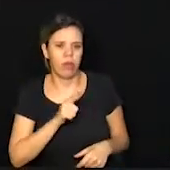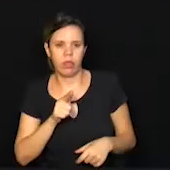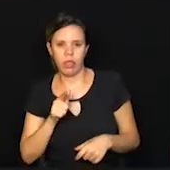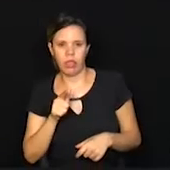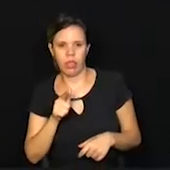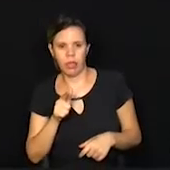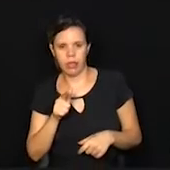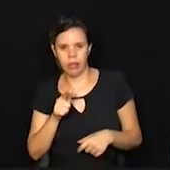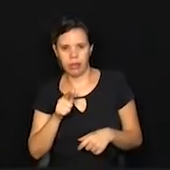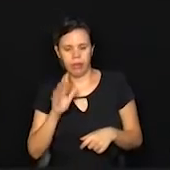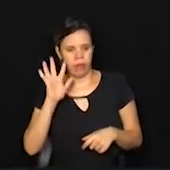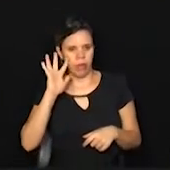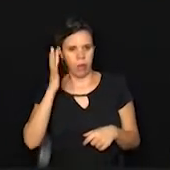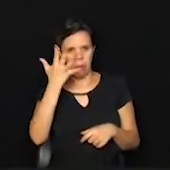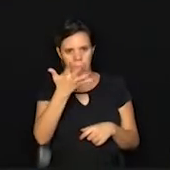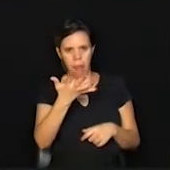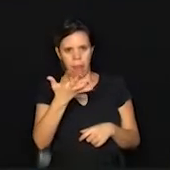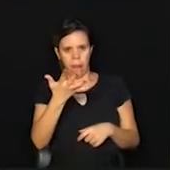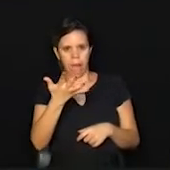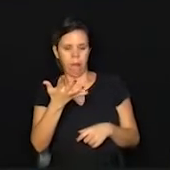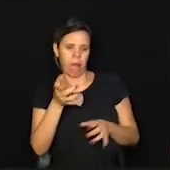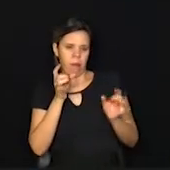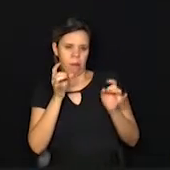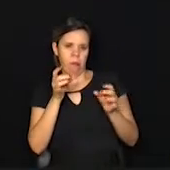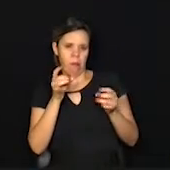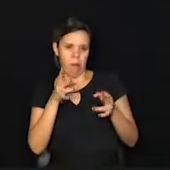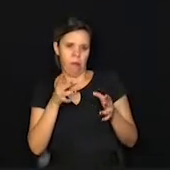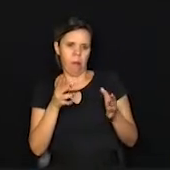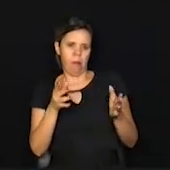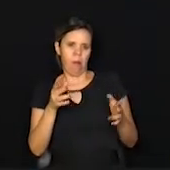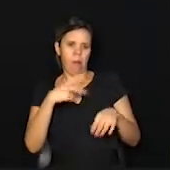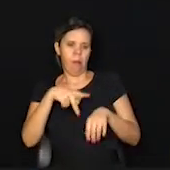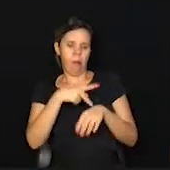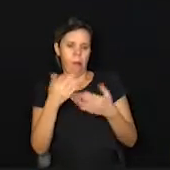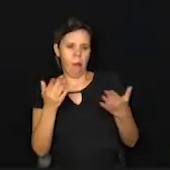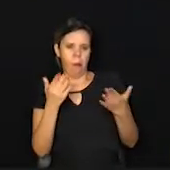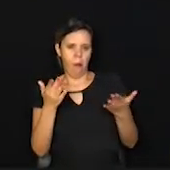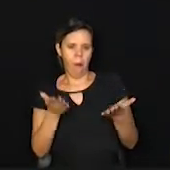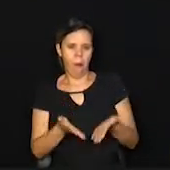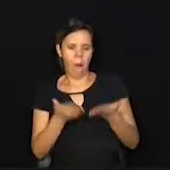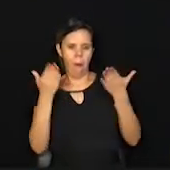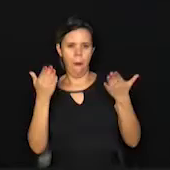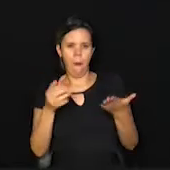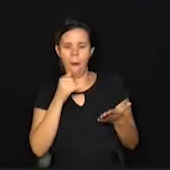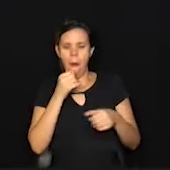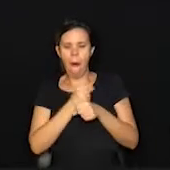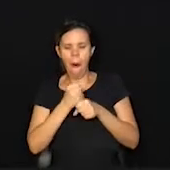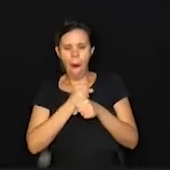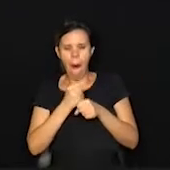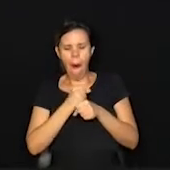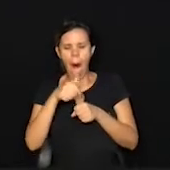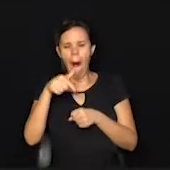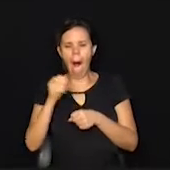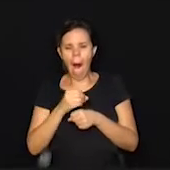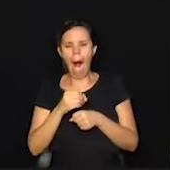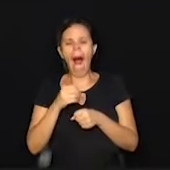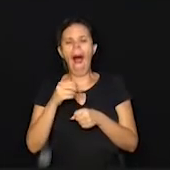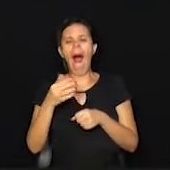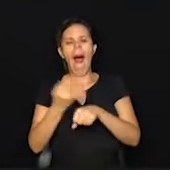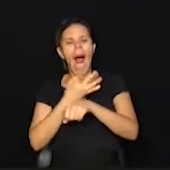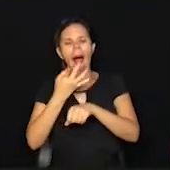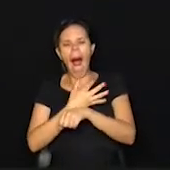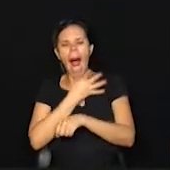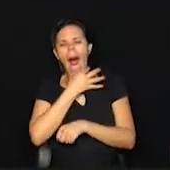uma série de resultados que eles venderam o país como sendo um milagre aí quando chega no início dos anos 70 tem a crise mundial a crise do